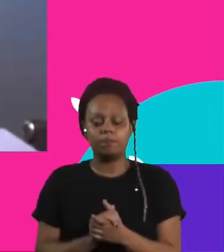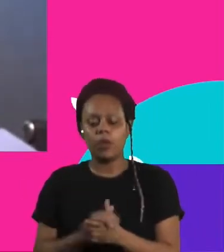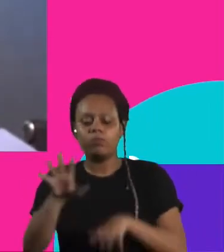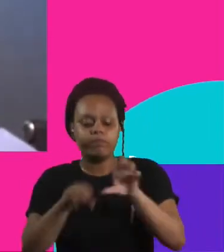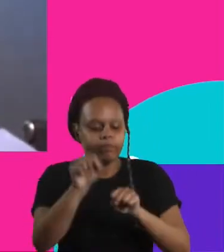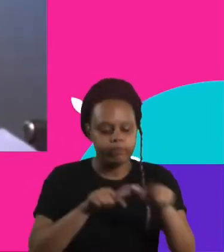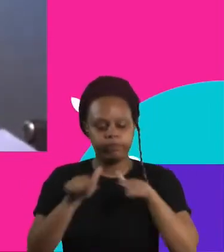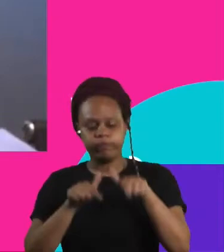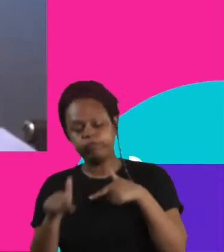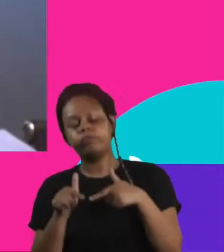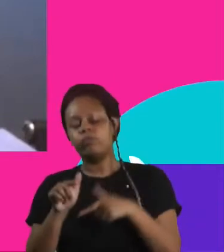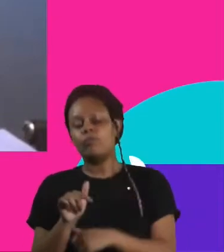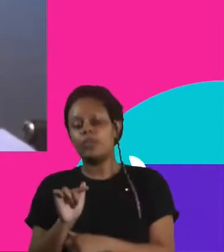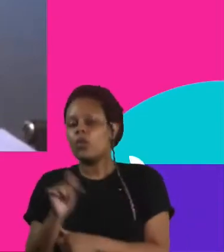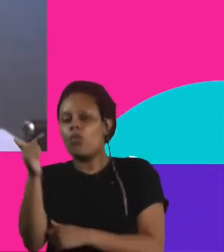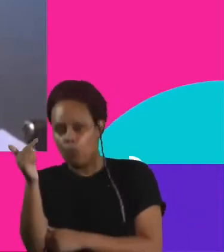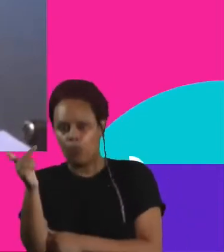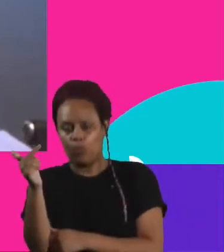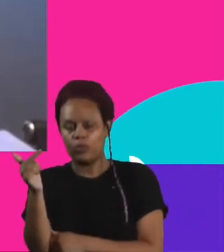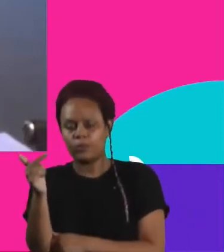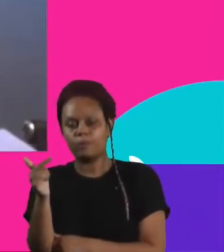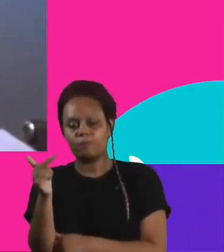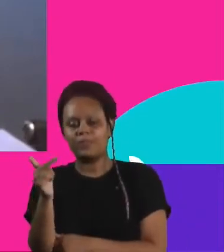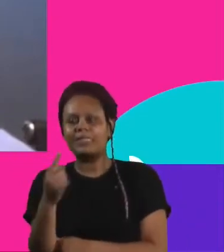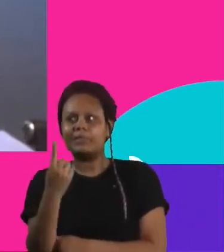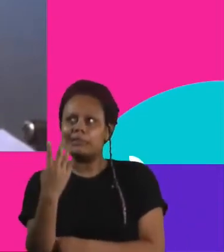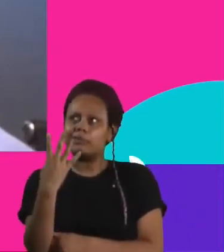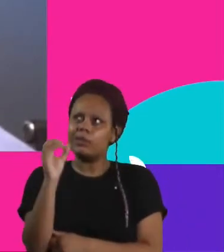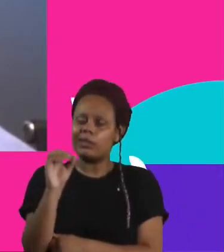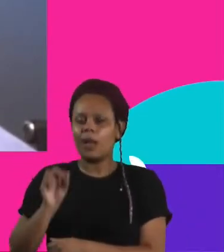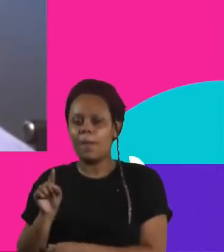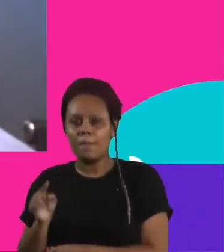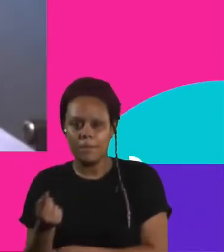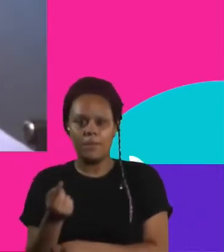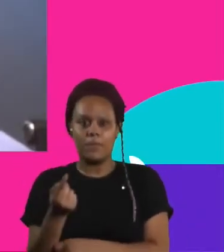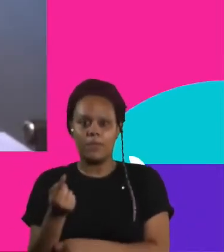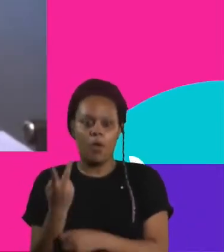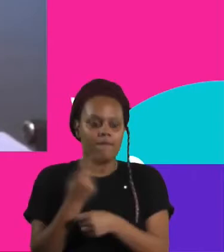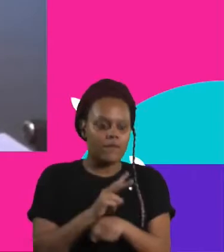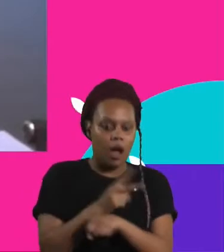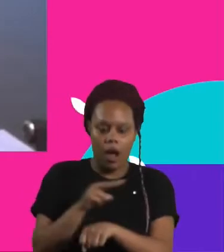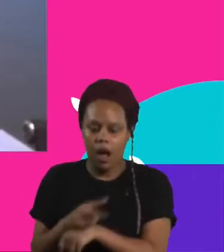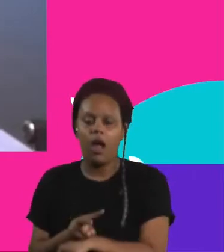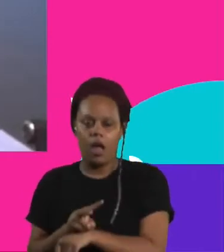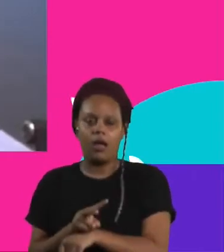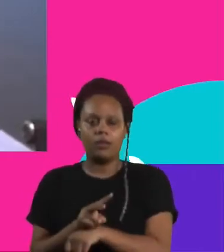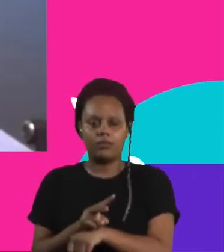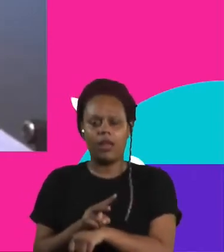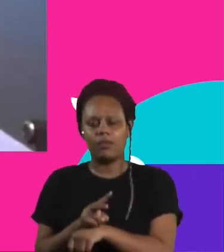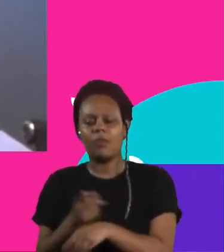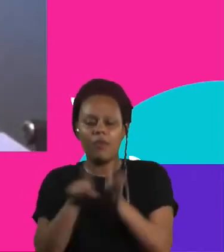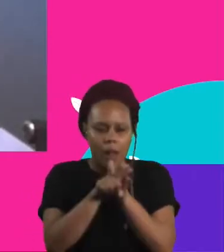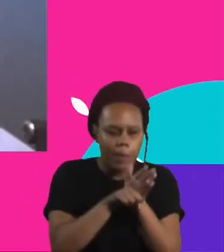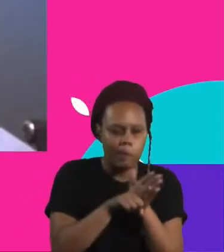muito maior, e por outro lado você tem aproximadamente entre 140 mil e 300 mil vagas, aí, de acordo com o Instituto, com a base que a